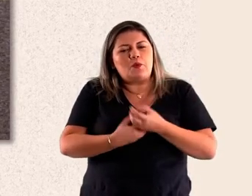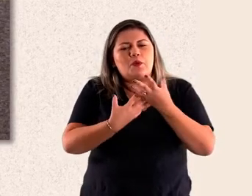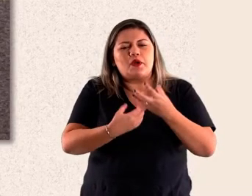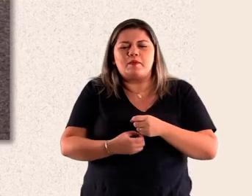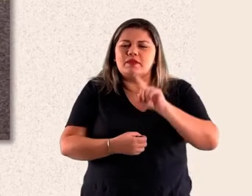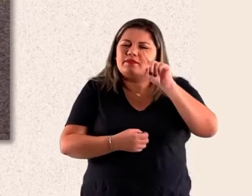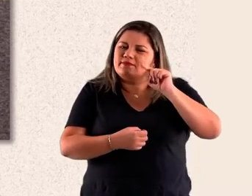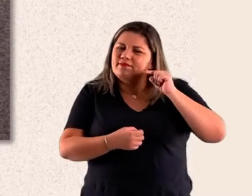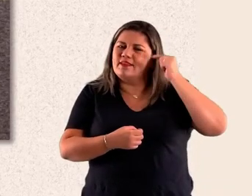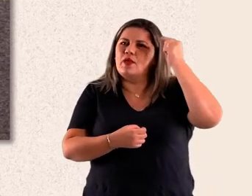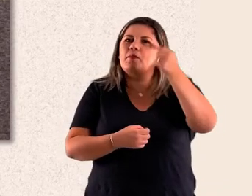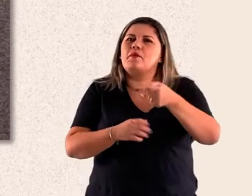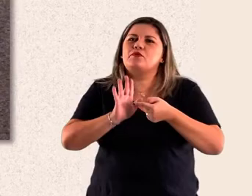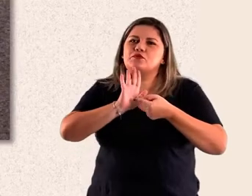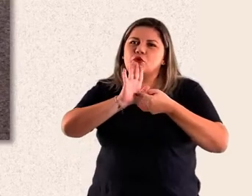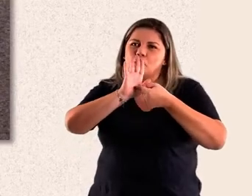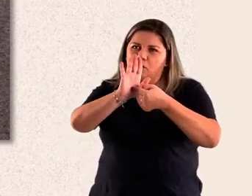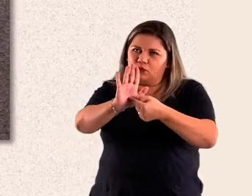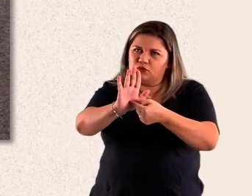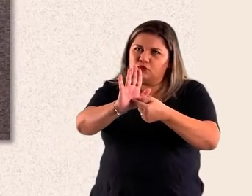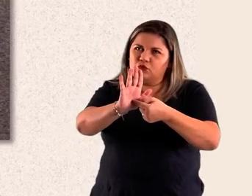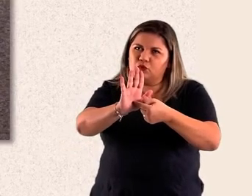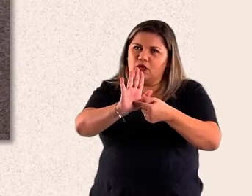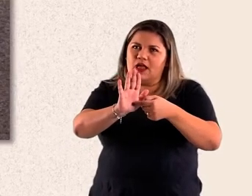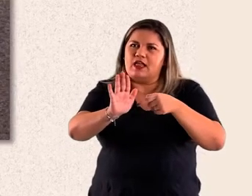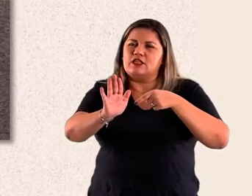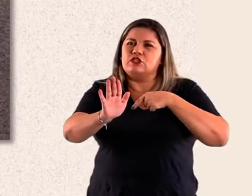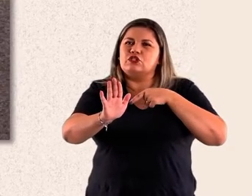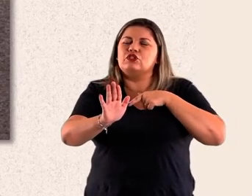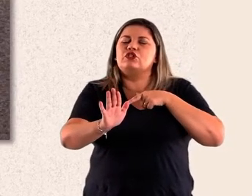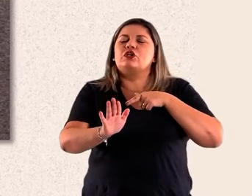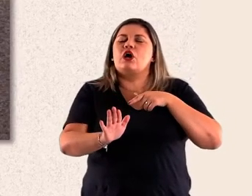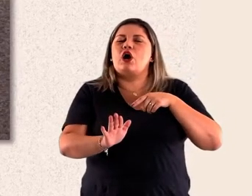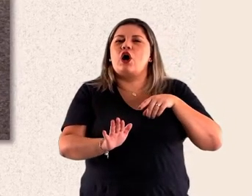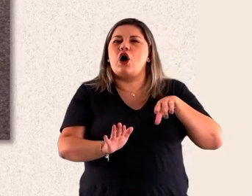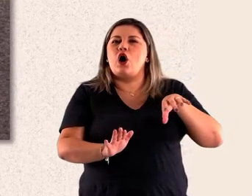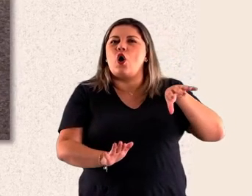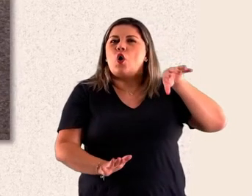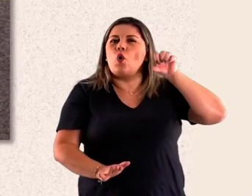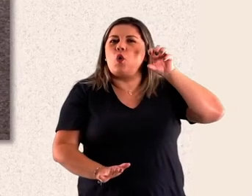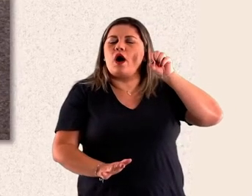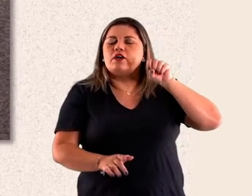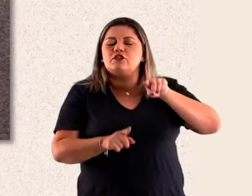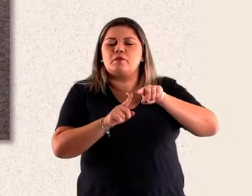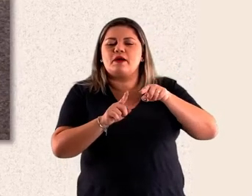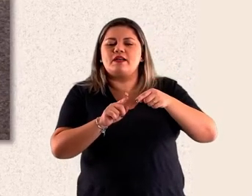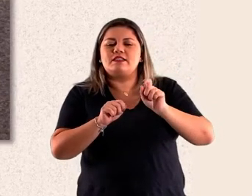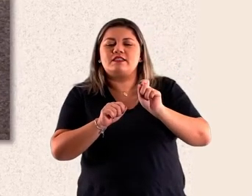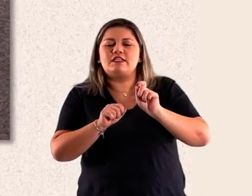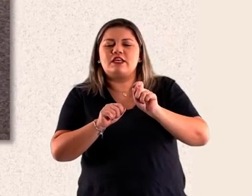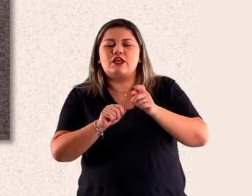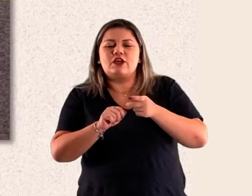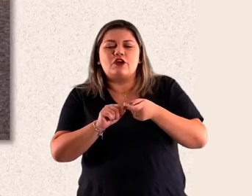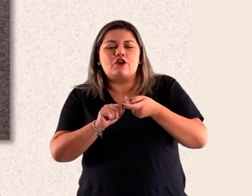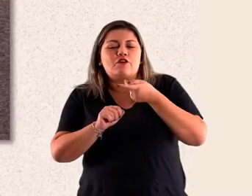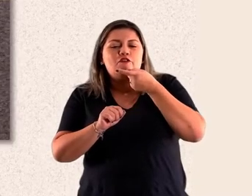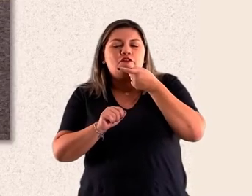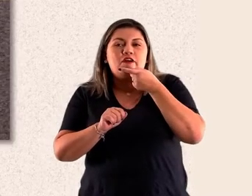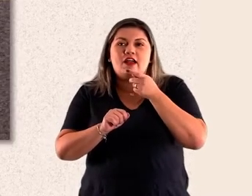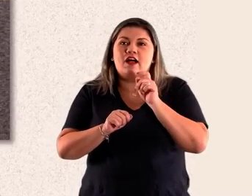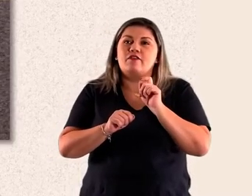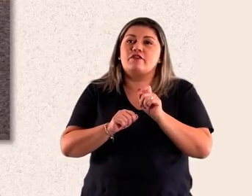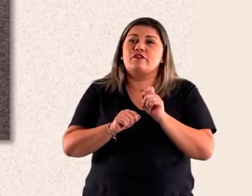próxima mas era um áudio eu não sei ele de cor mas que falava um